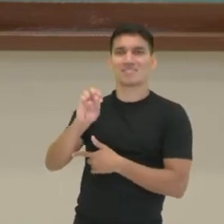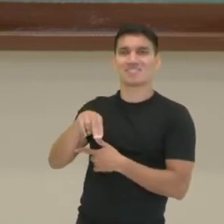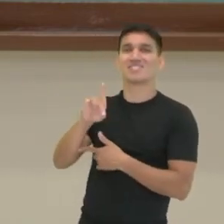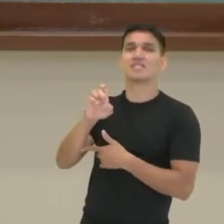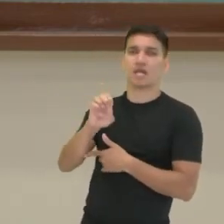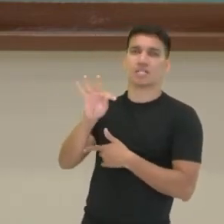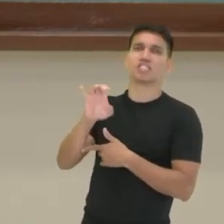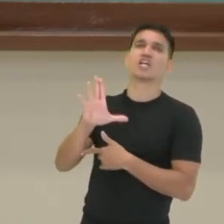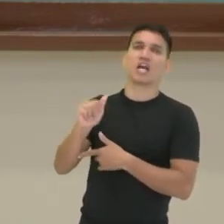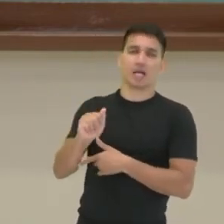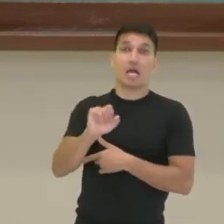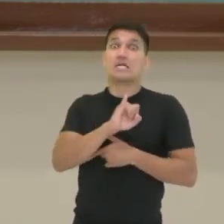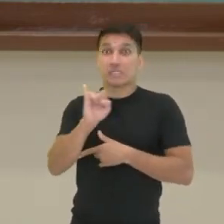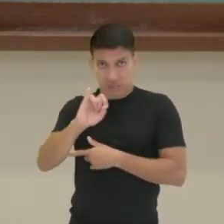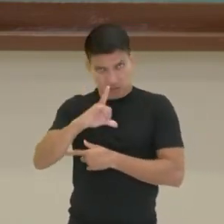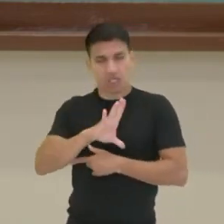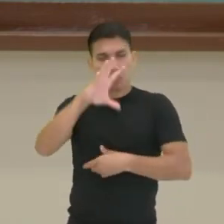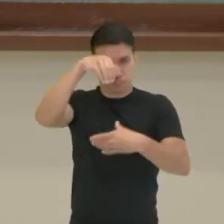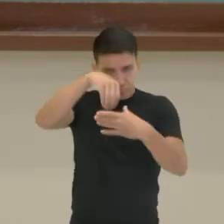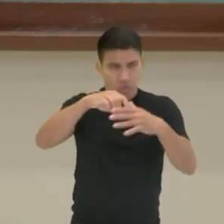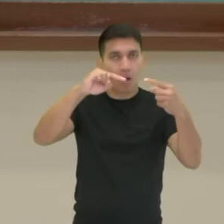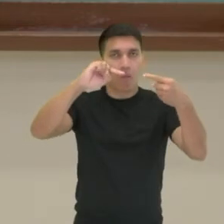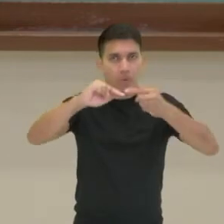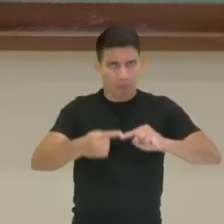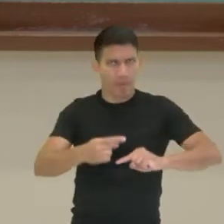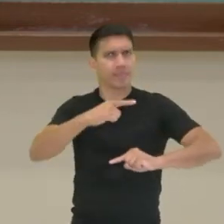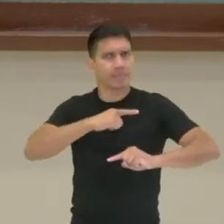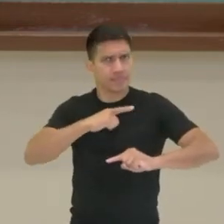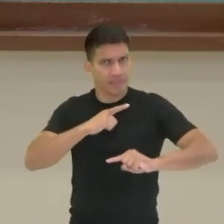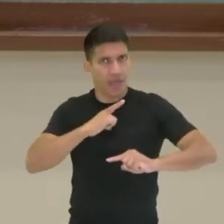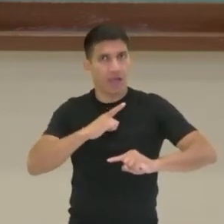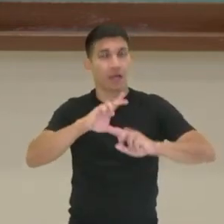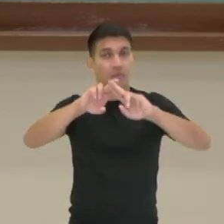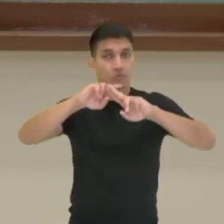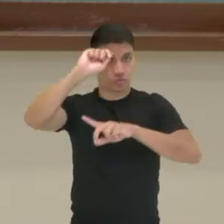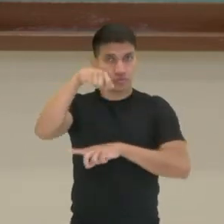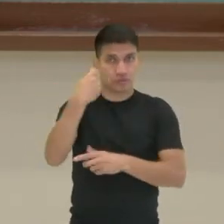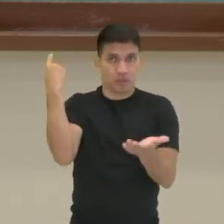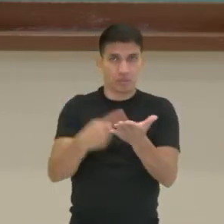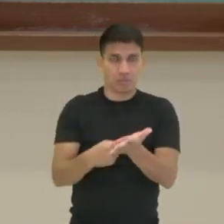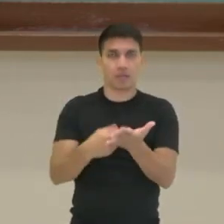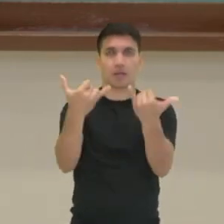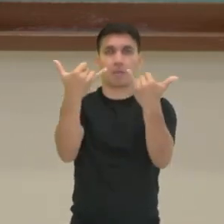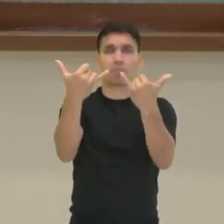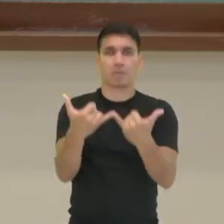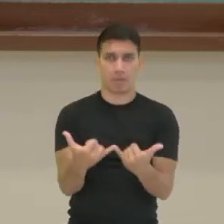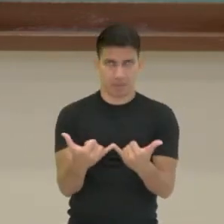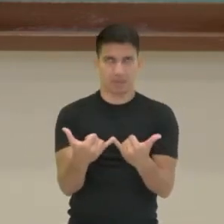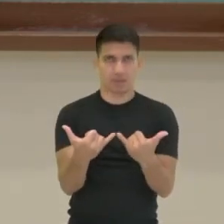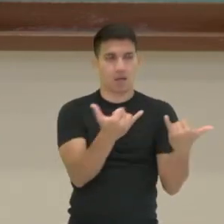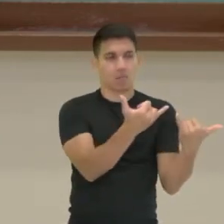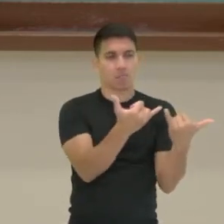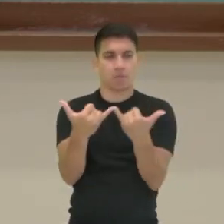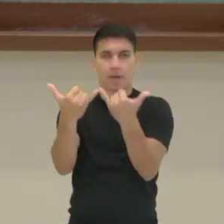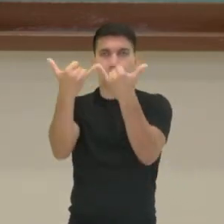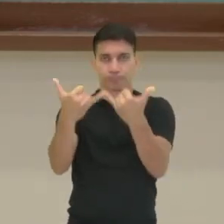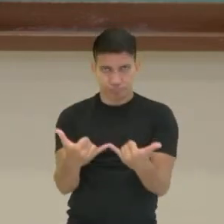a conjunção dentro dessa oração ou iniciando a oração, nós vamos chamar de oração coordenada